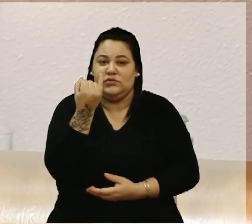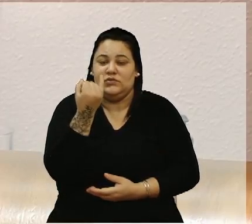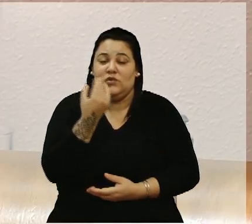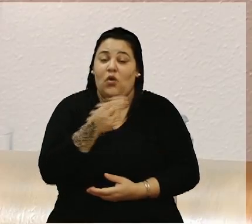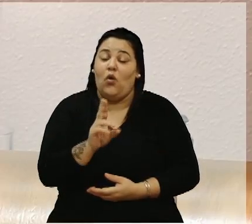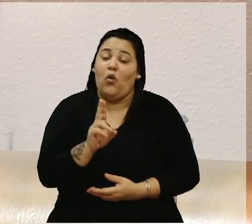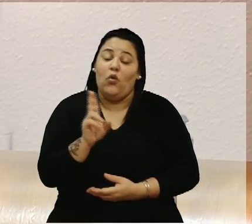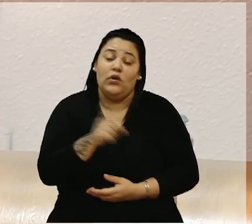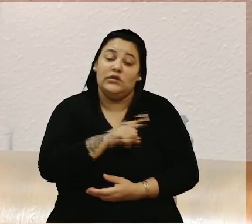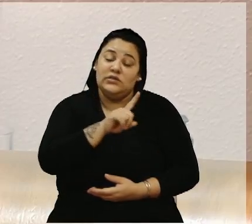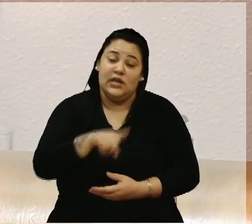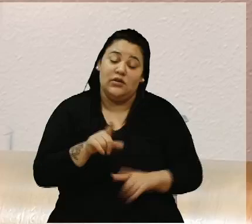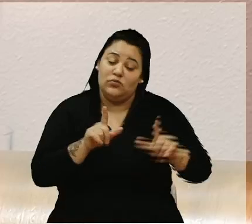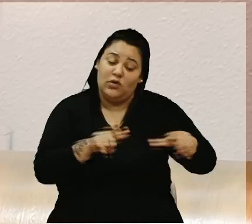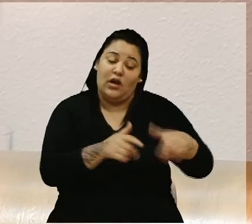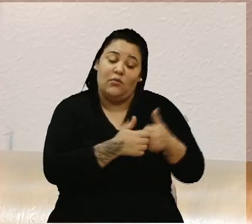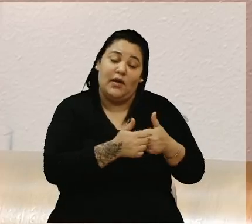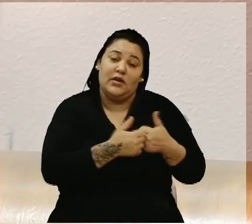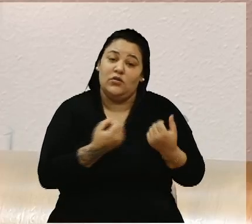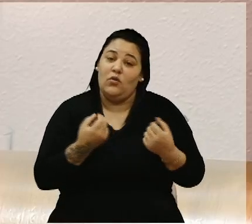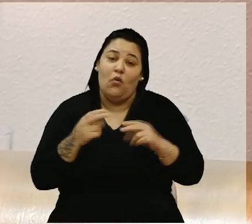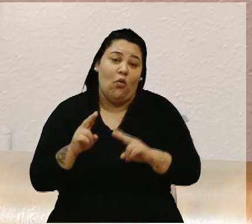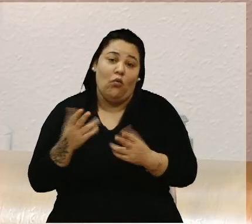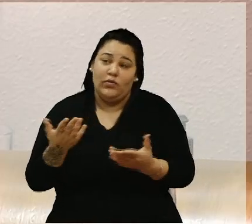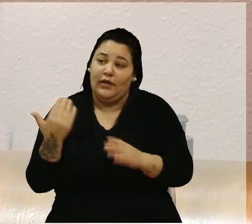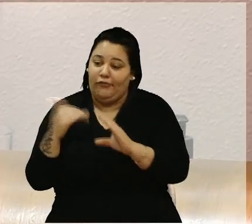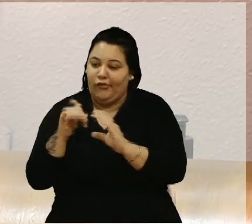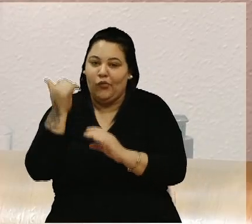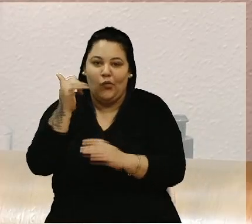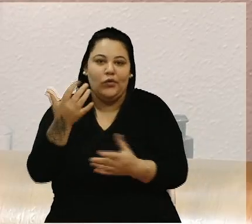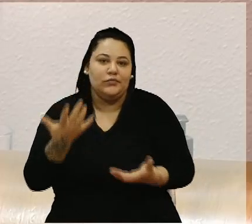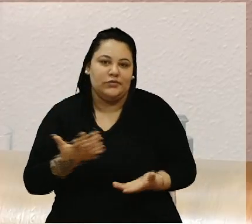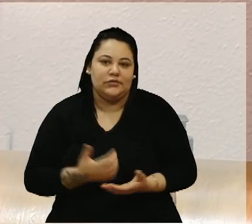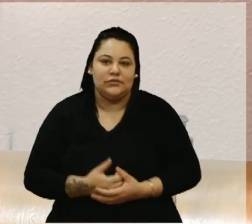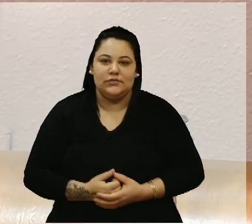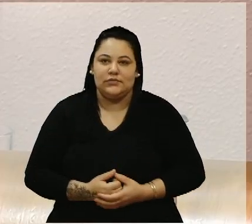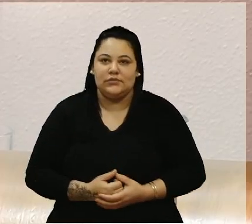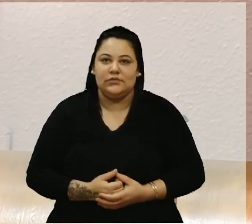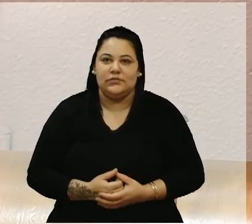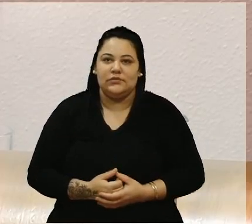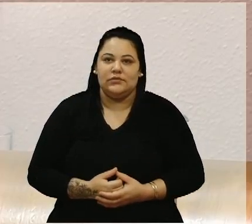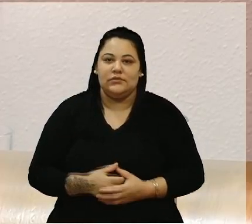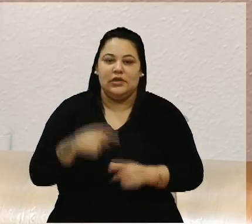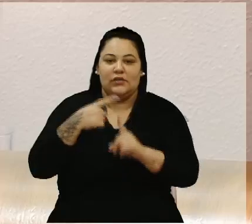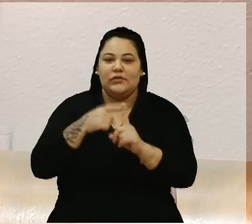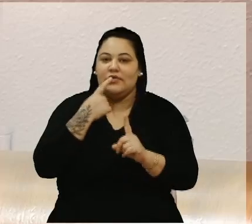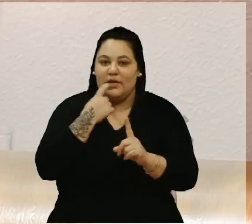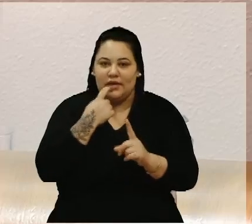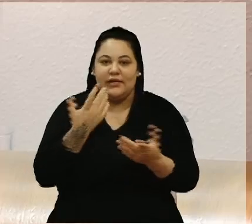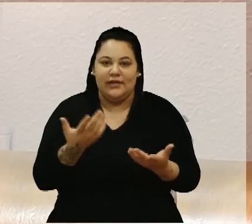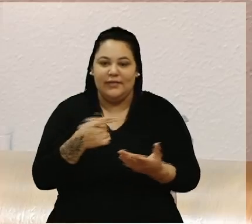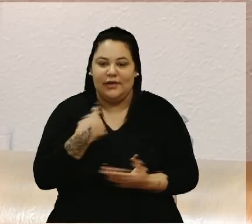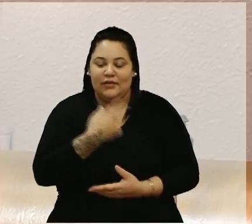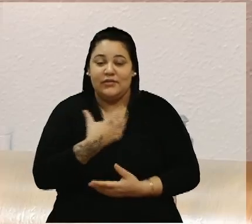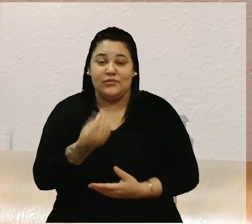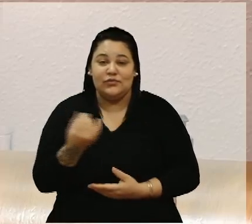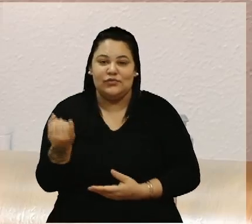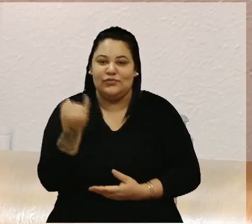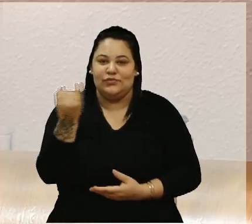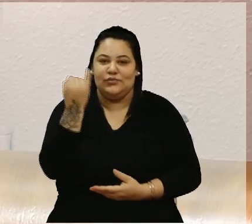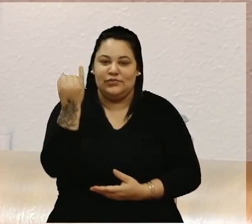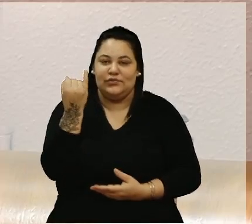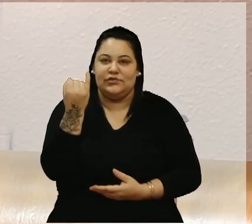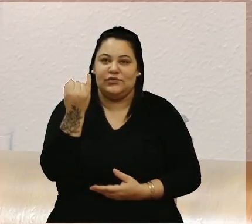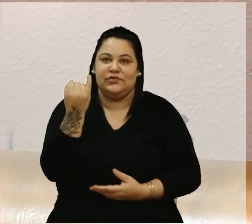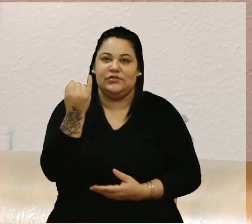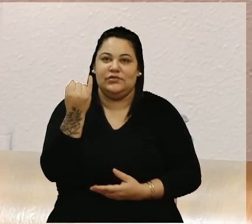local ali próximo, ou banque o ônibus, né? O ônibus da Cruz Vermelha, isso aí, para nós é muito importante que seja para